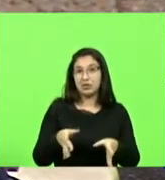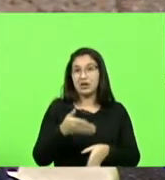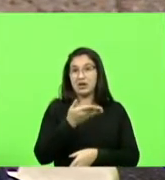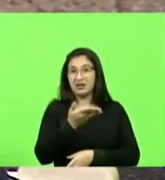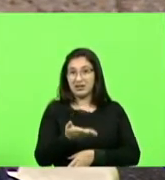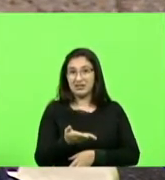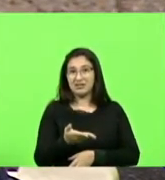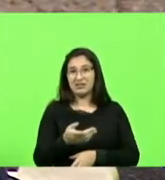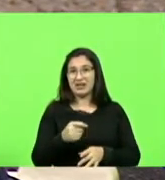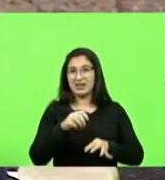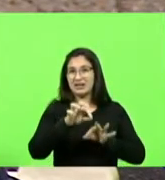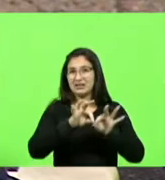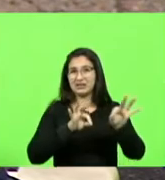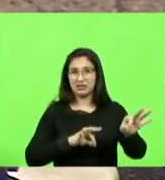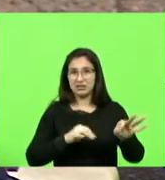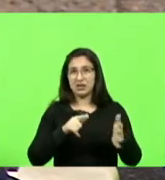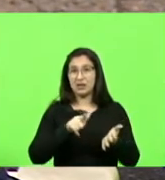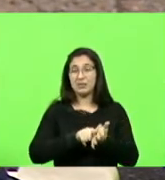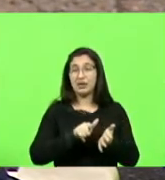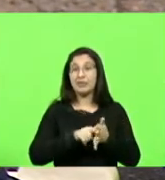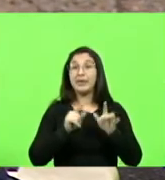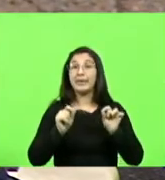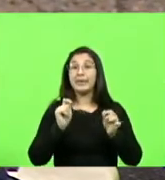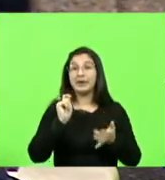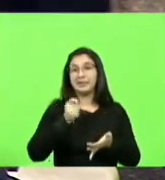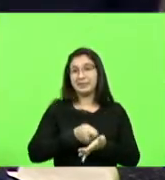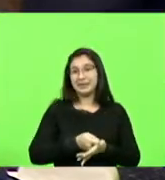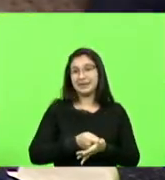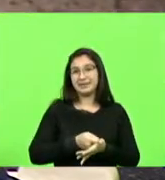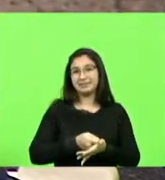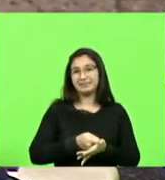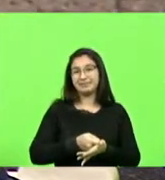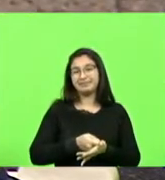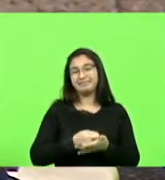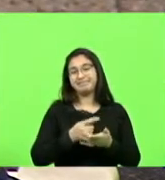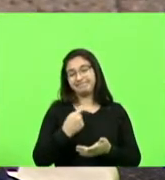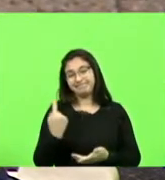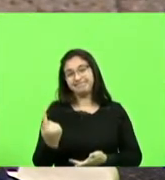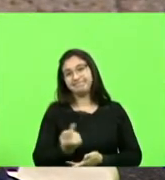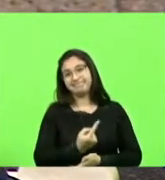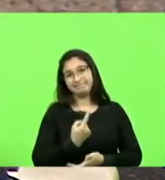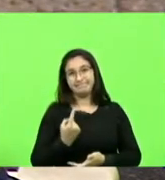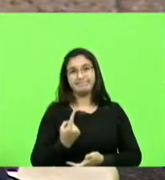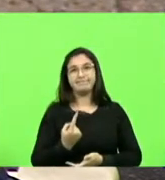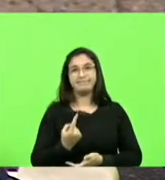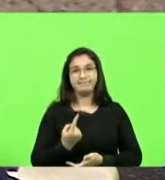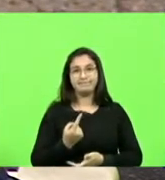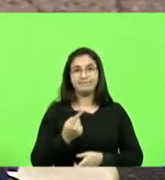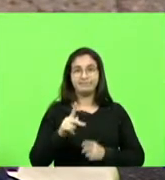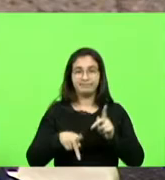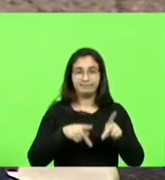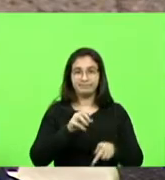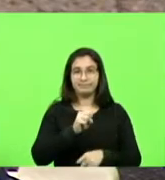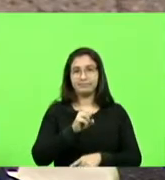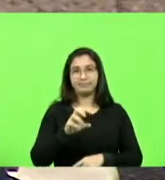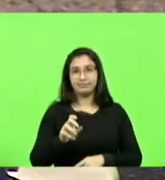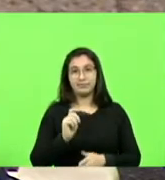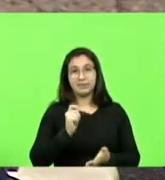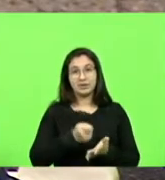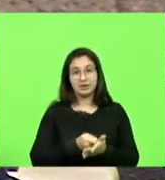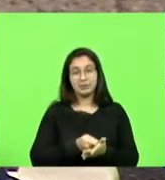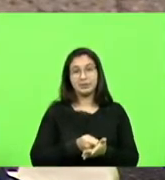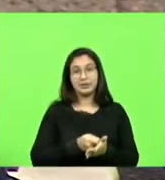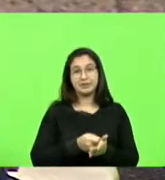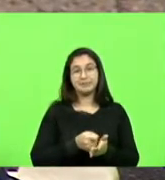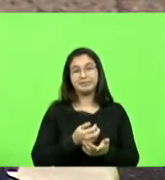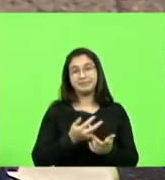abandonar, rasgar o contrato, quem que vai pagar toda essa despesa? Somos nós, é o povo catarinense, é quem paga os impostos. Então